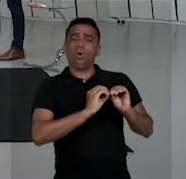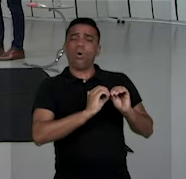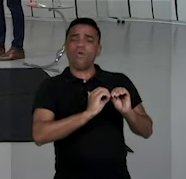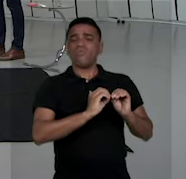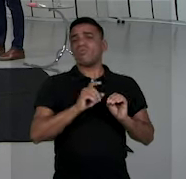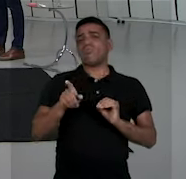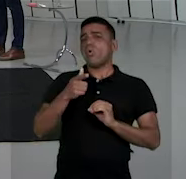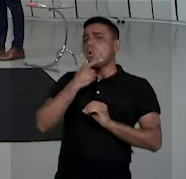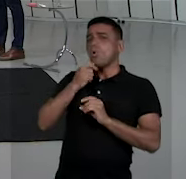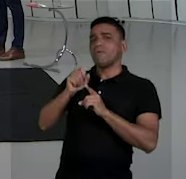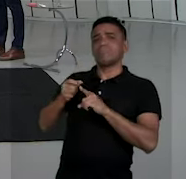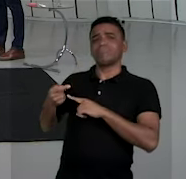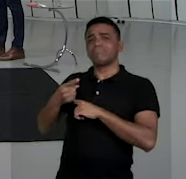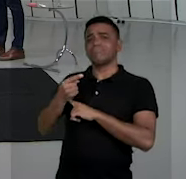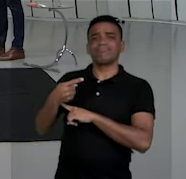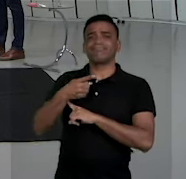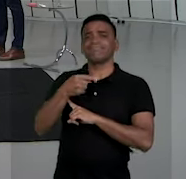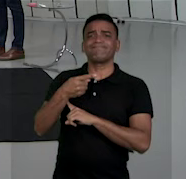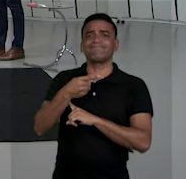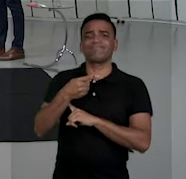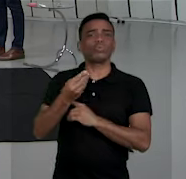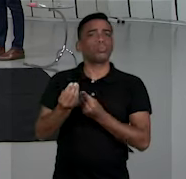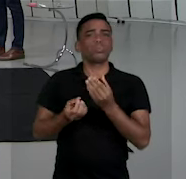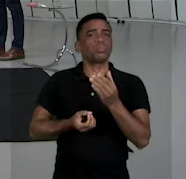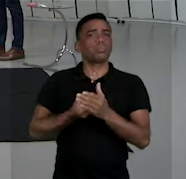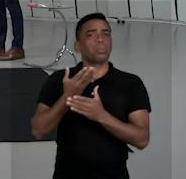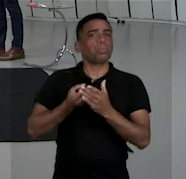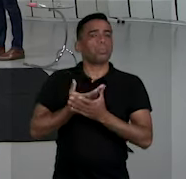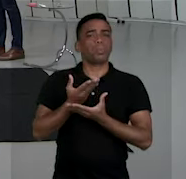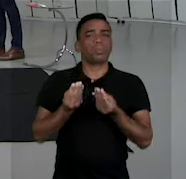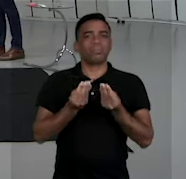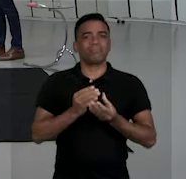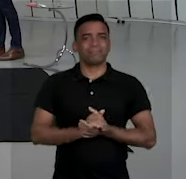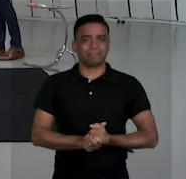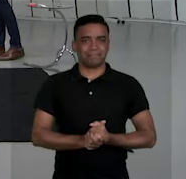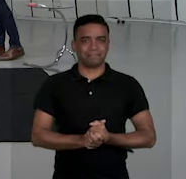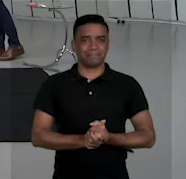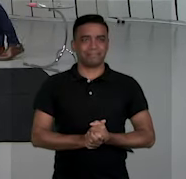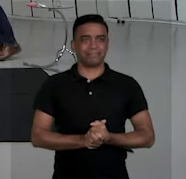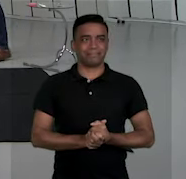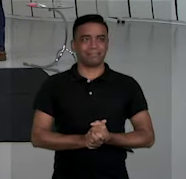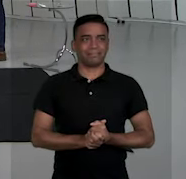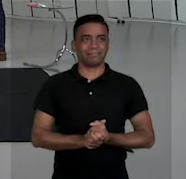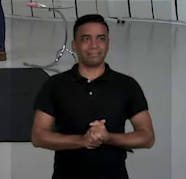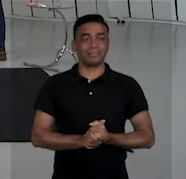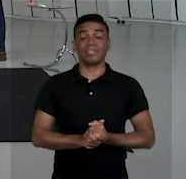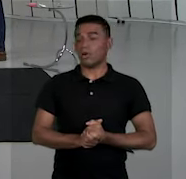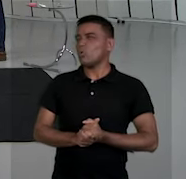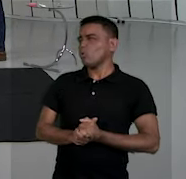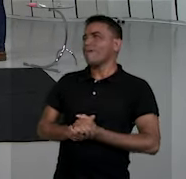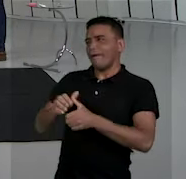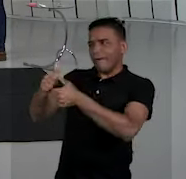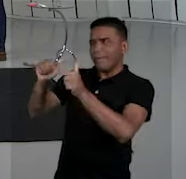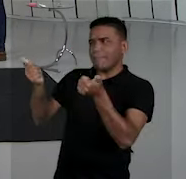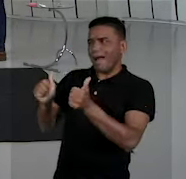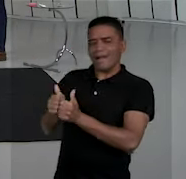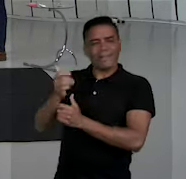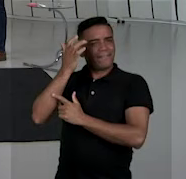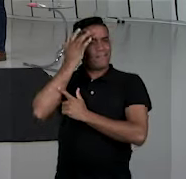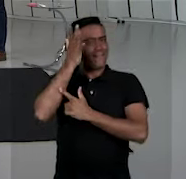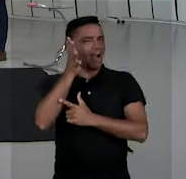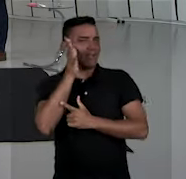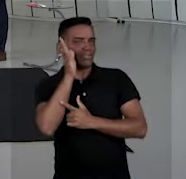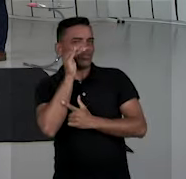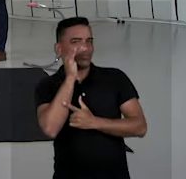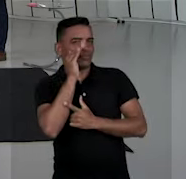uma imagem aqui para você. Com a imagem vai ficar mais fácil, né, da gente ver. Então,